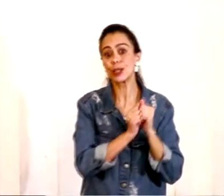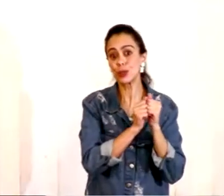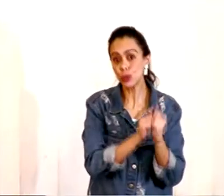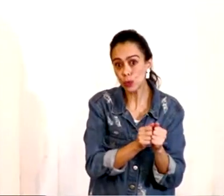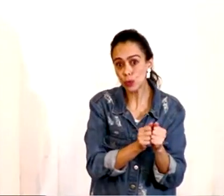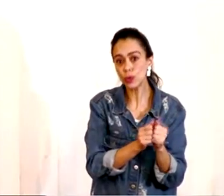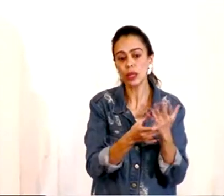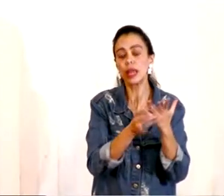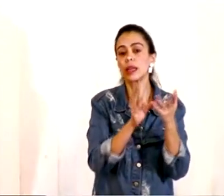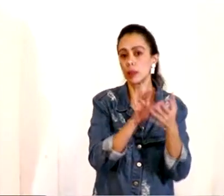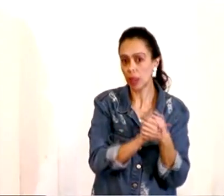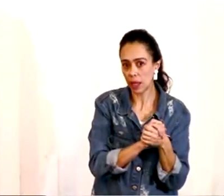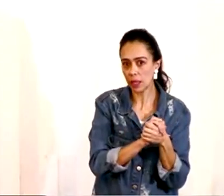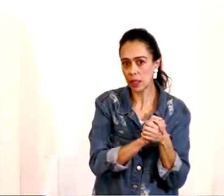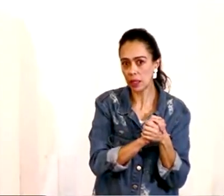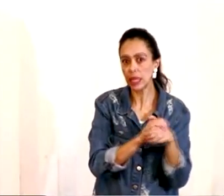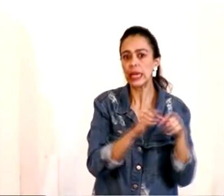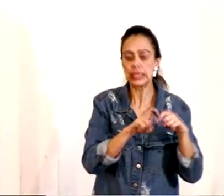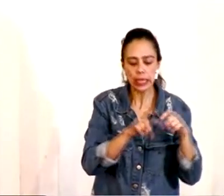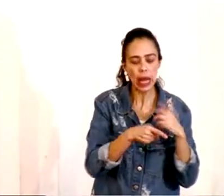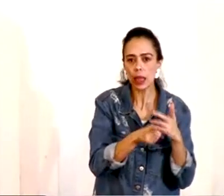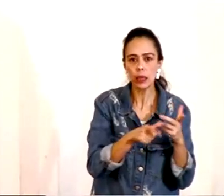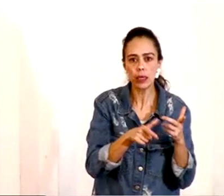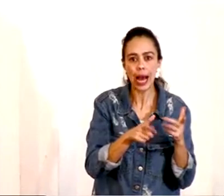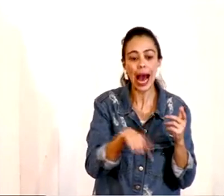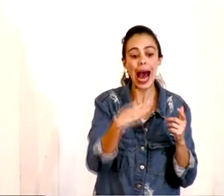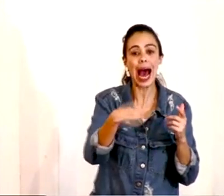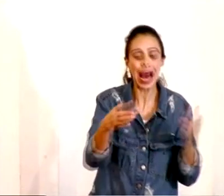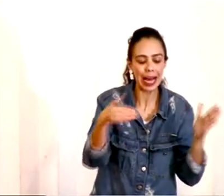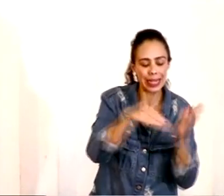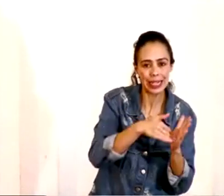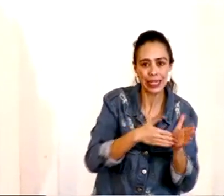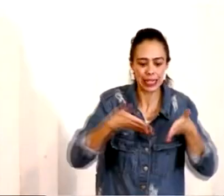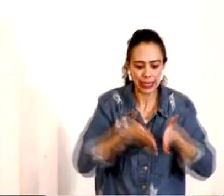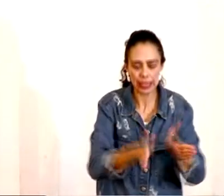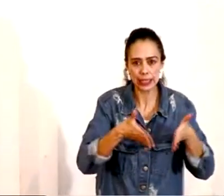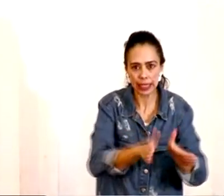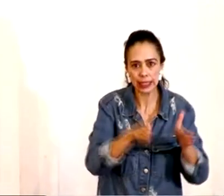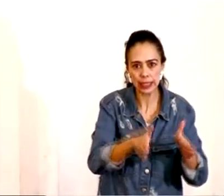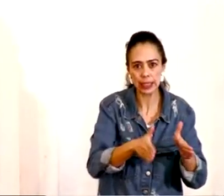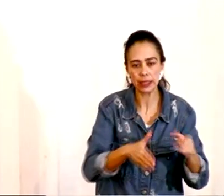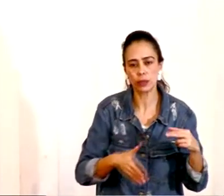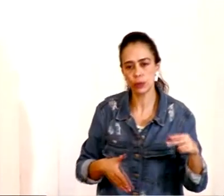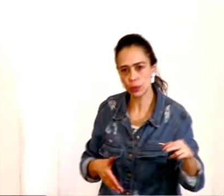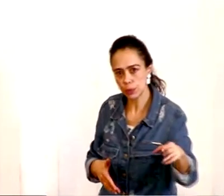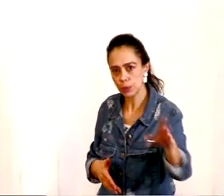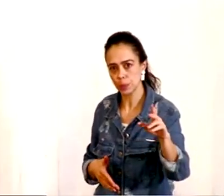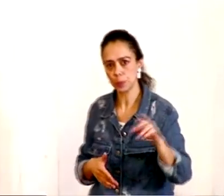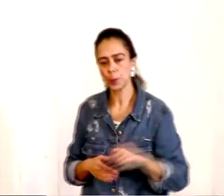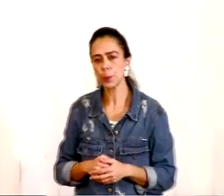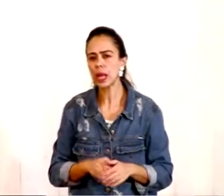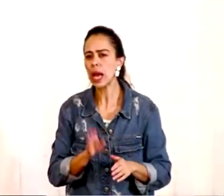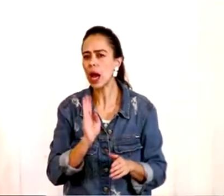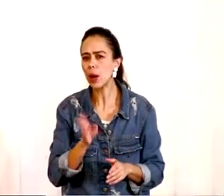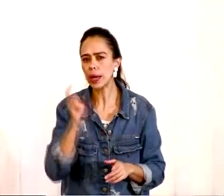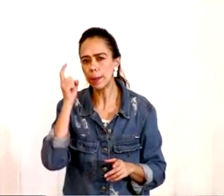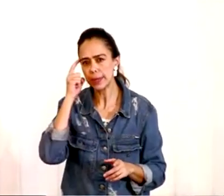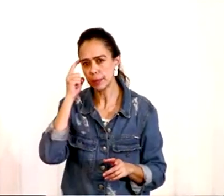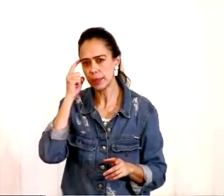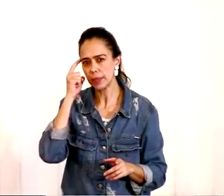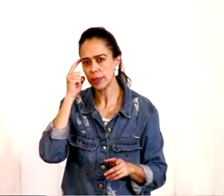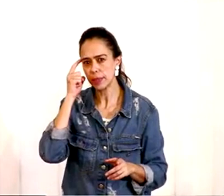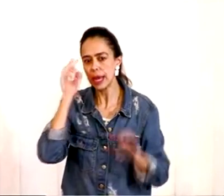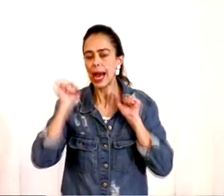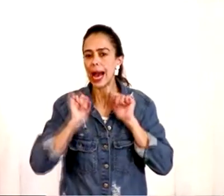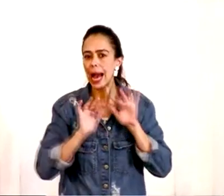Apesar de Caim ter sido rejeitado por Deus, a bênção do casamento está também